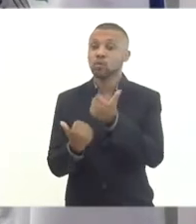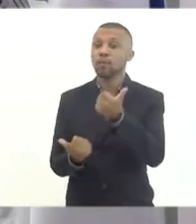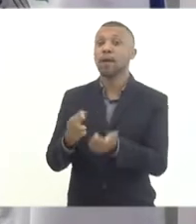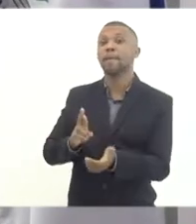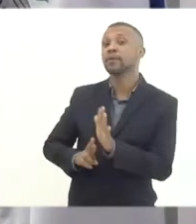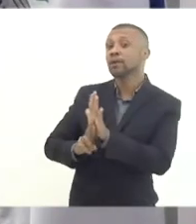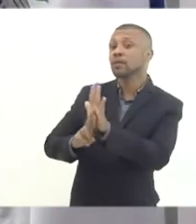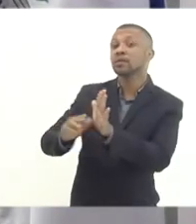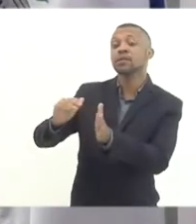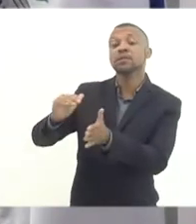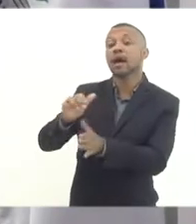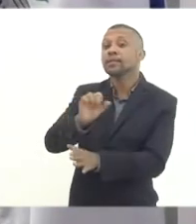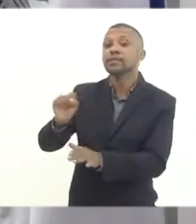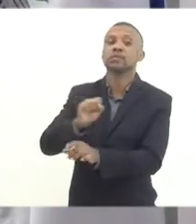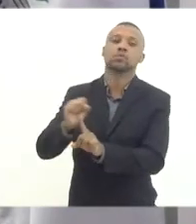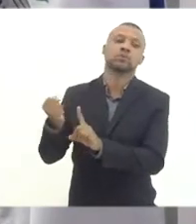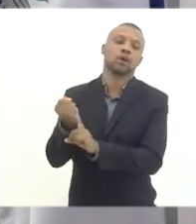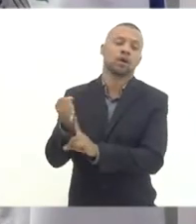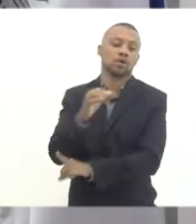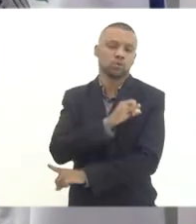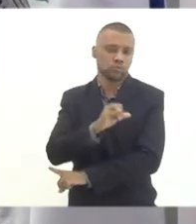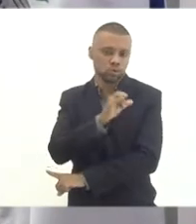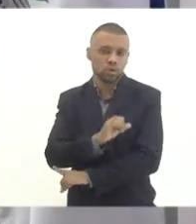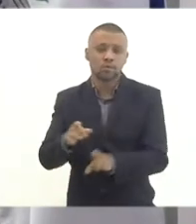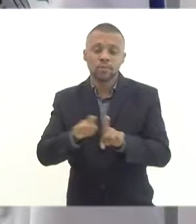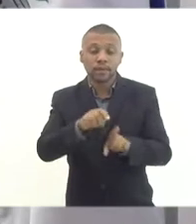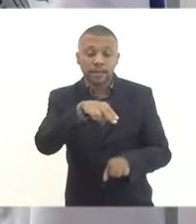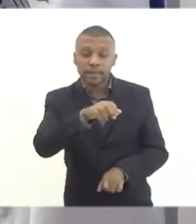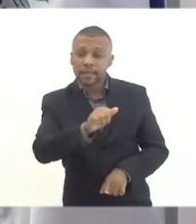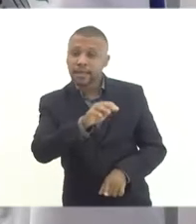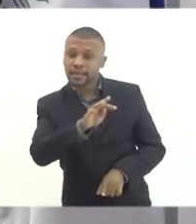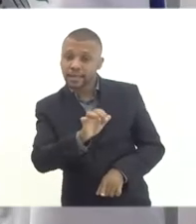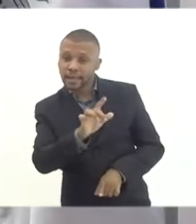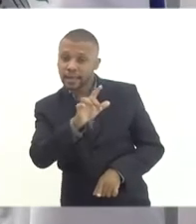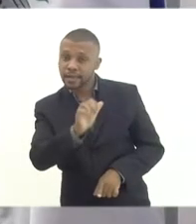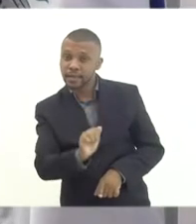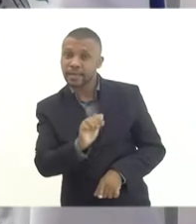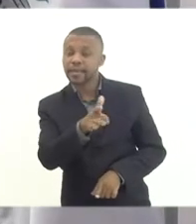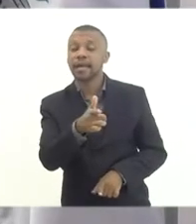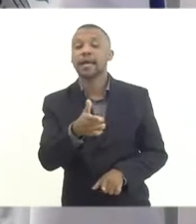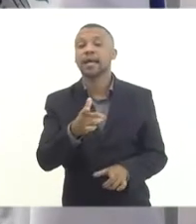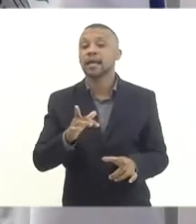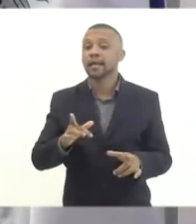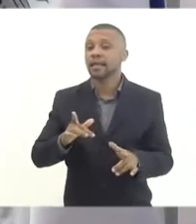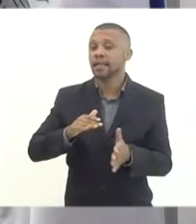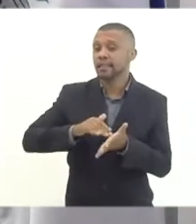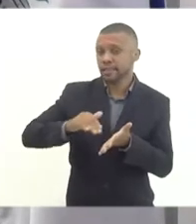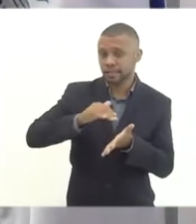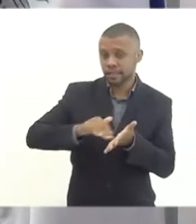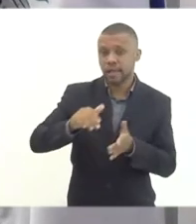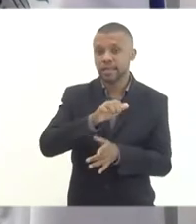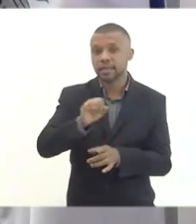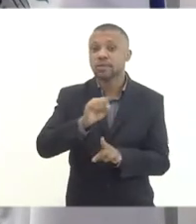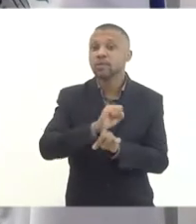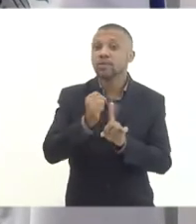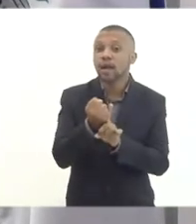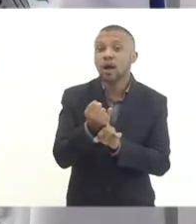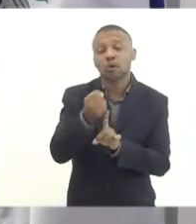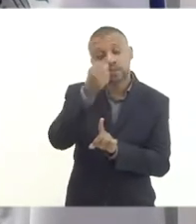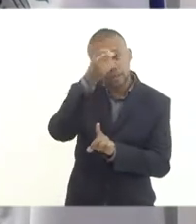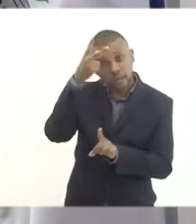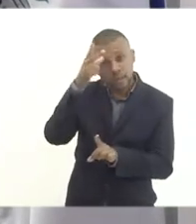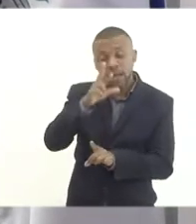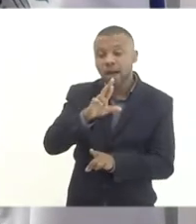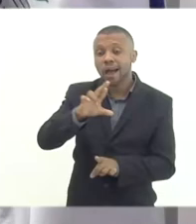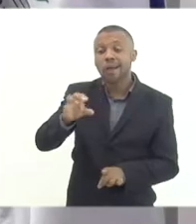Rio de Janeiro e a senhora Natália também Guimarães da Secretária de Assistência Social da cidade de